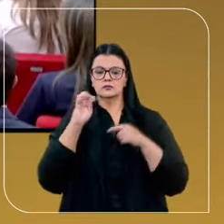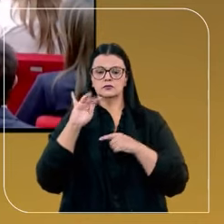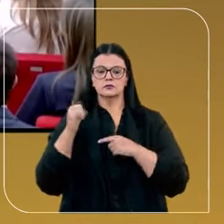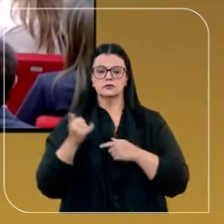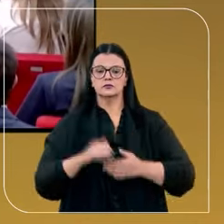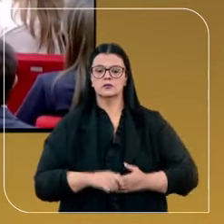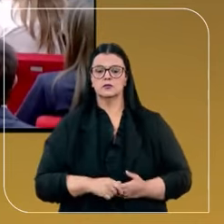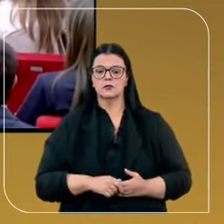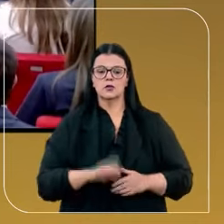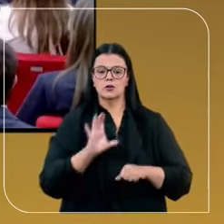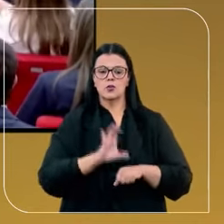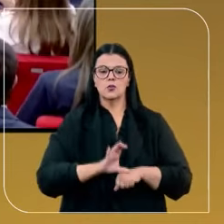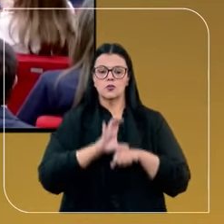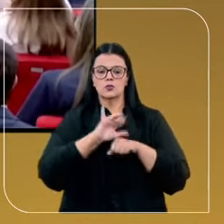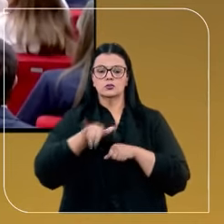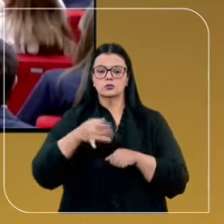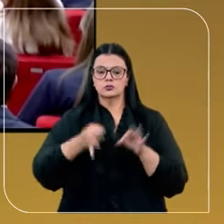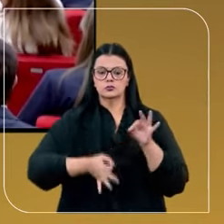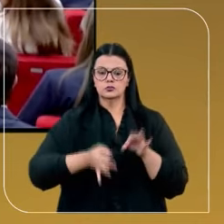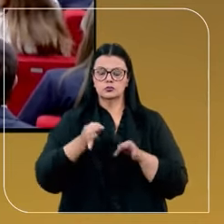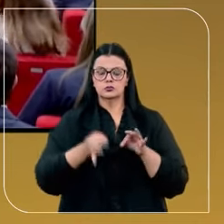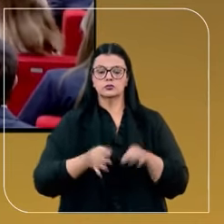e do Conselho da Justiça Federal.